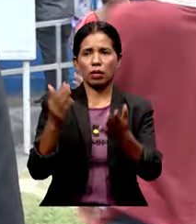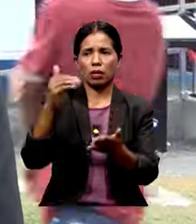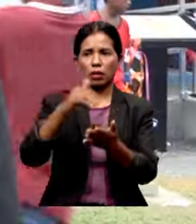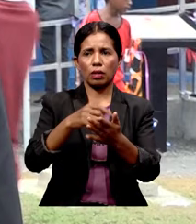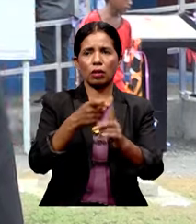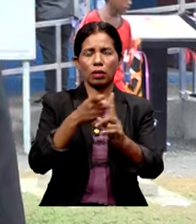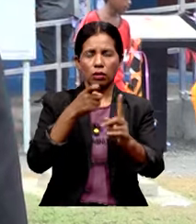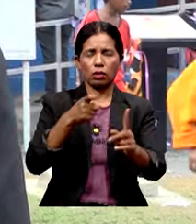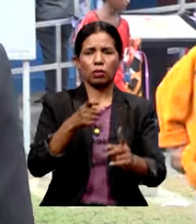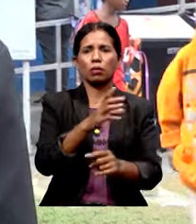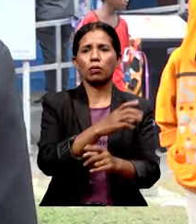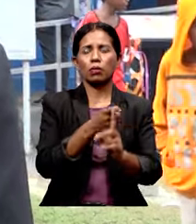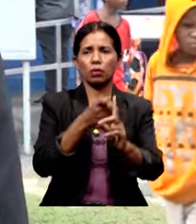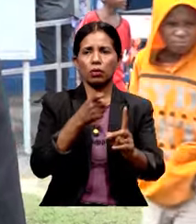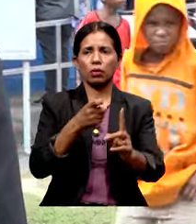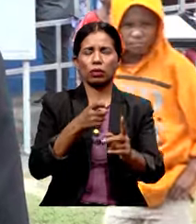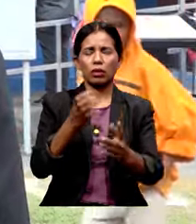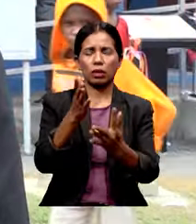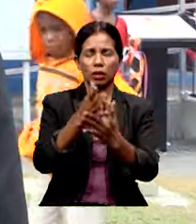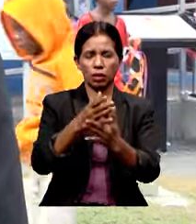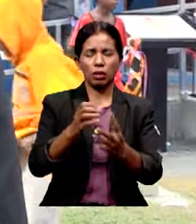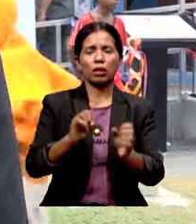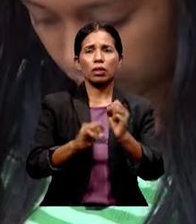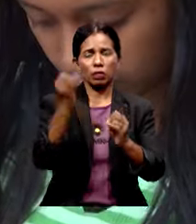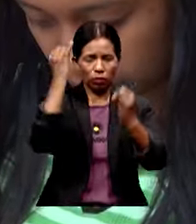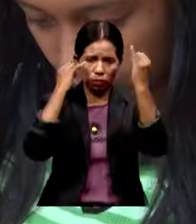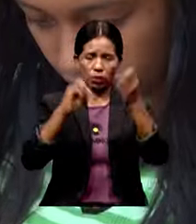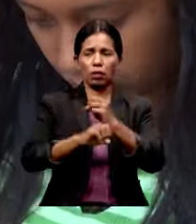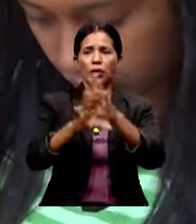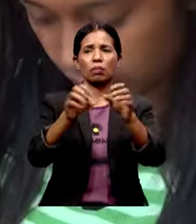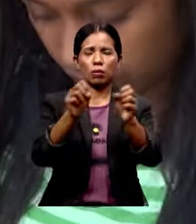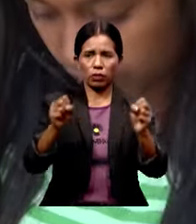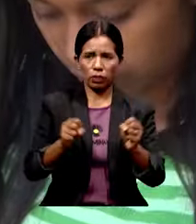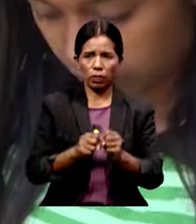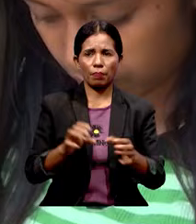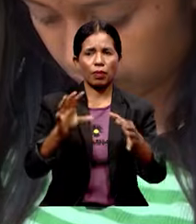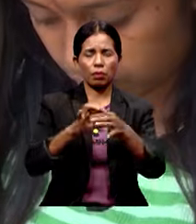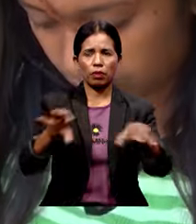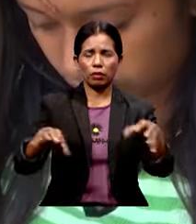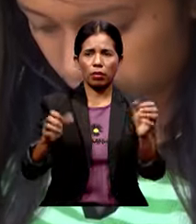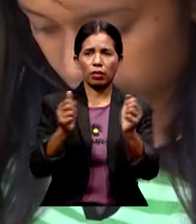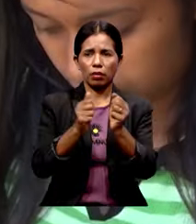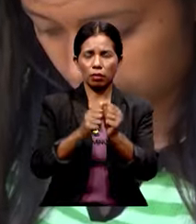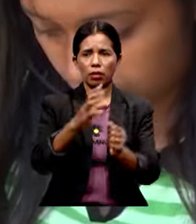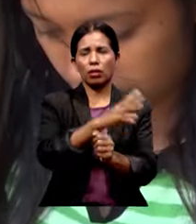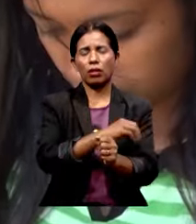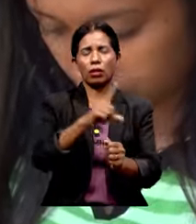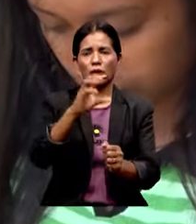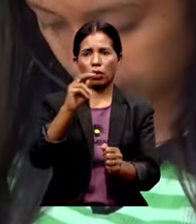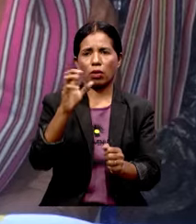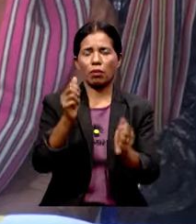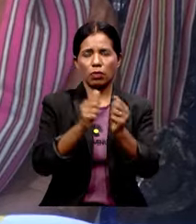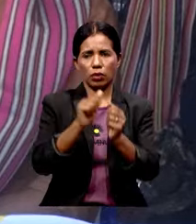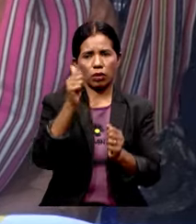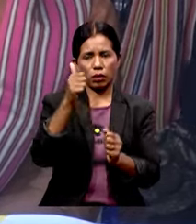liusi site a centro informação na Roma Basukunian. Total membro nebe mak serviço ya Centro Informação Suku Lontas hamutuk nain